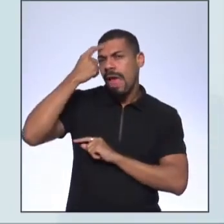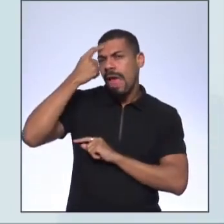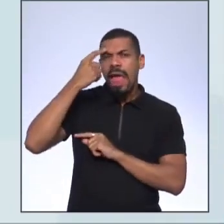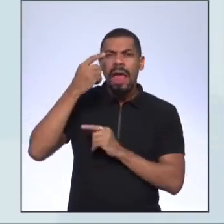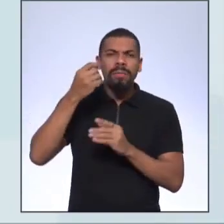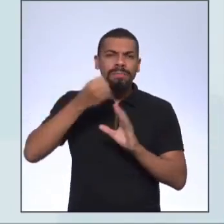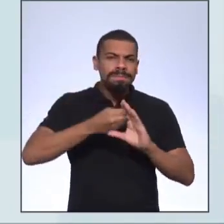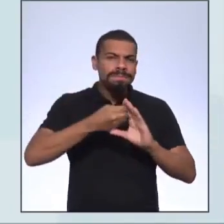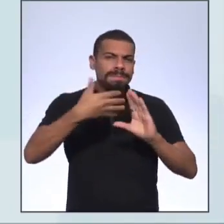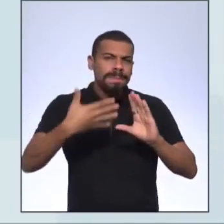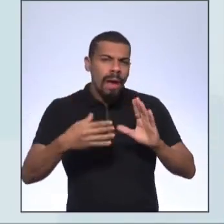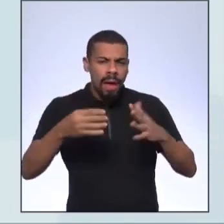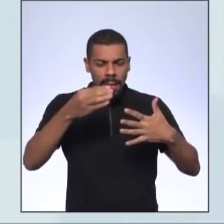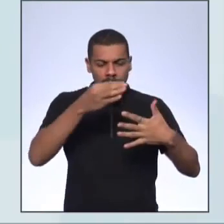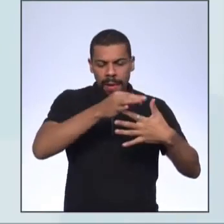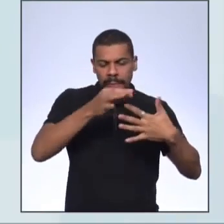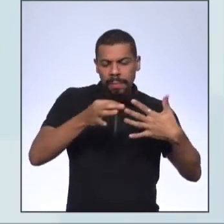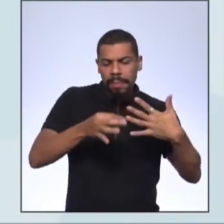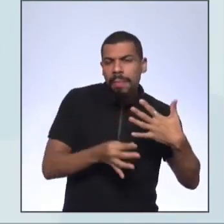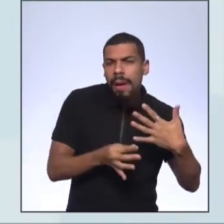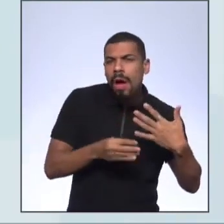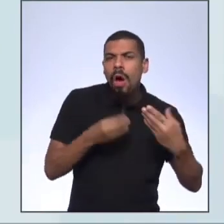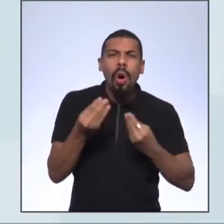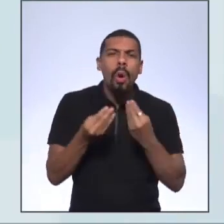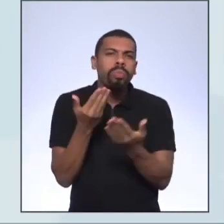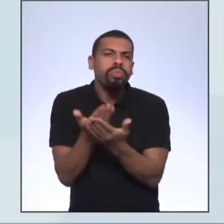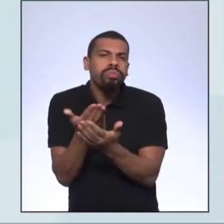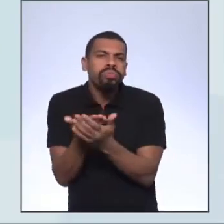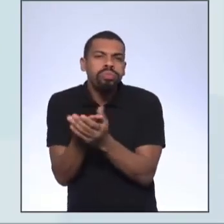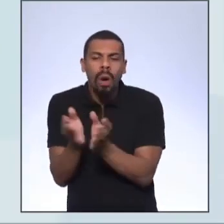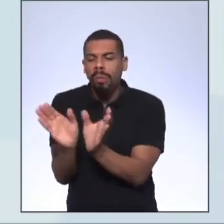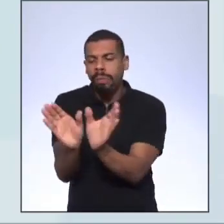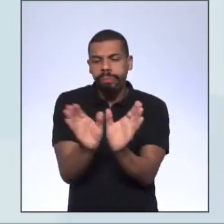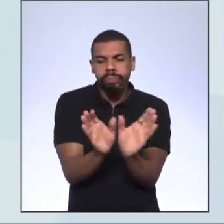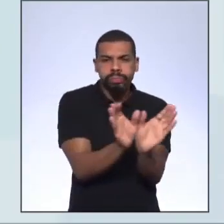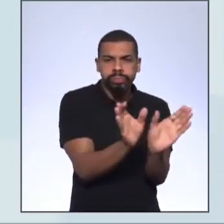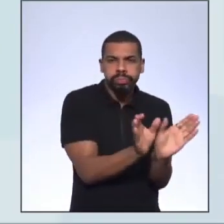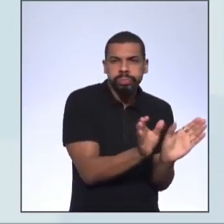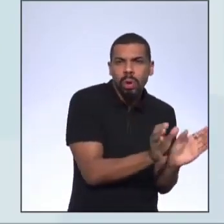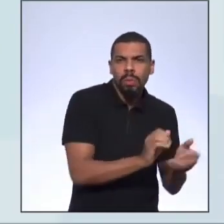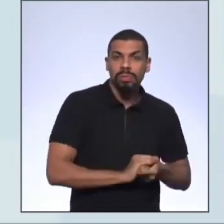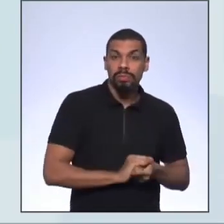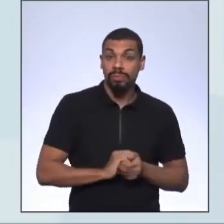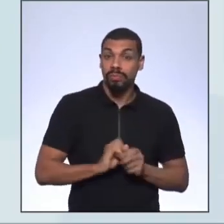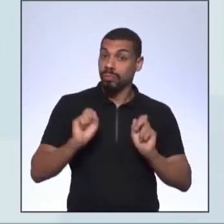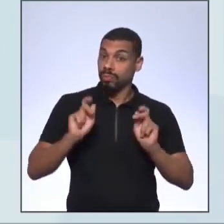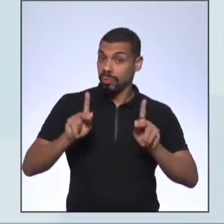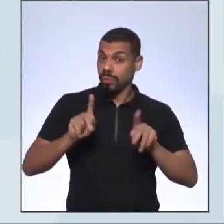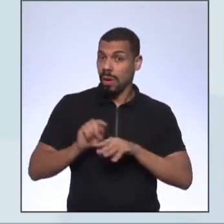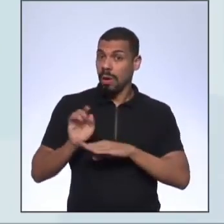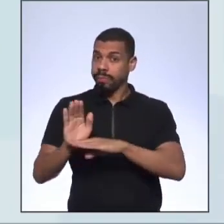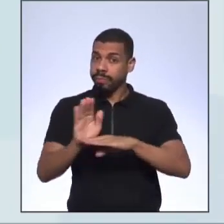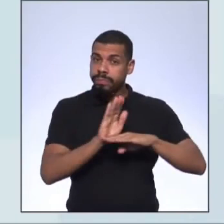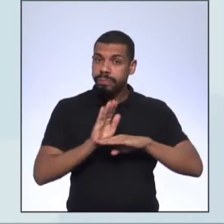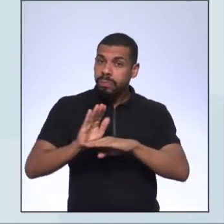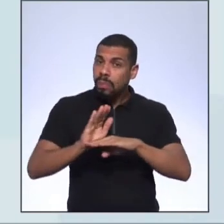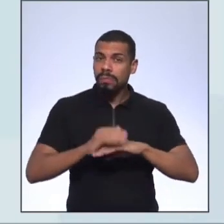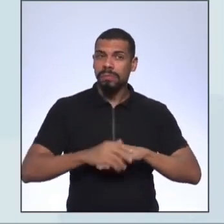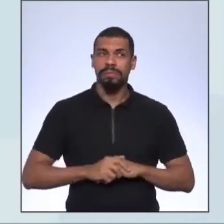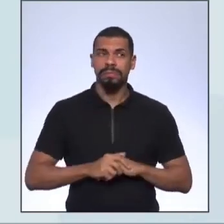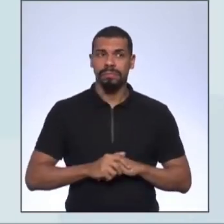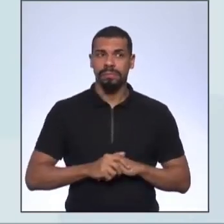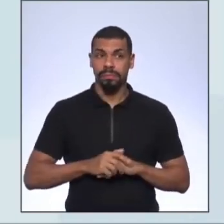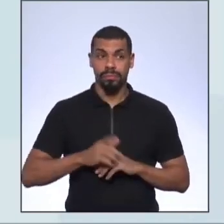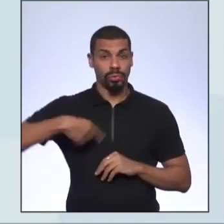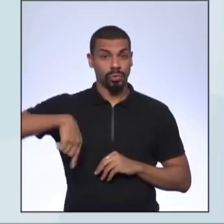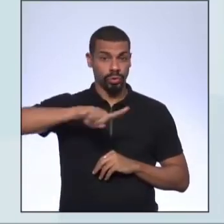seres vivos, para a gente agrupar eles e conseguir estudar de uma forma melhor e conhecer melhor, para poder preservar e